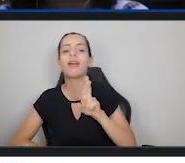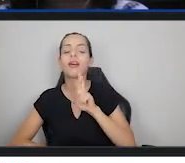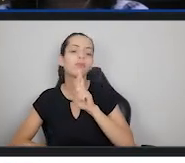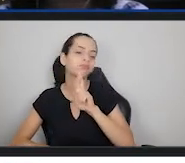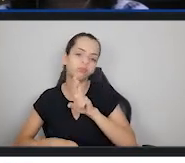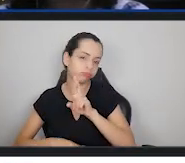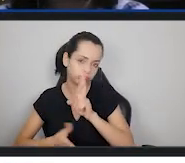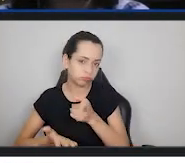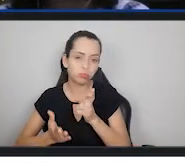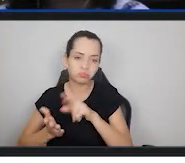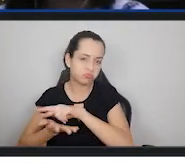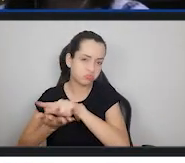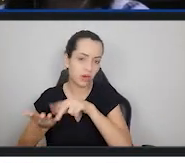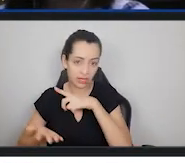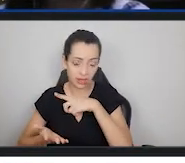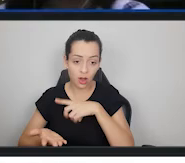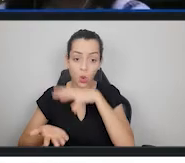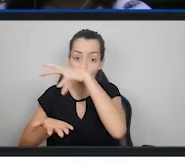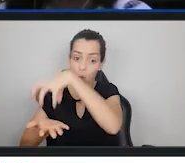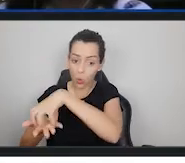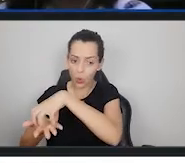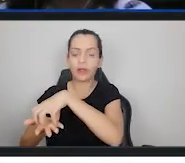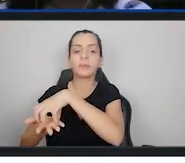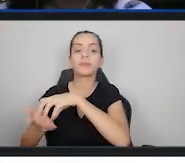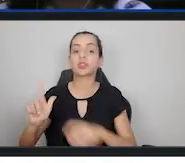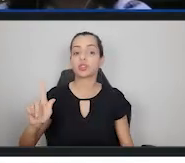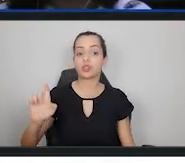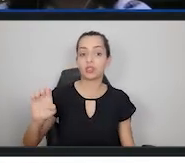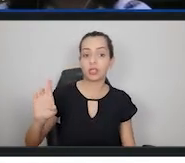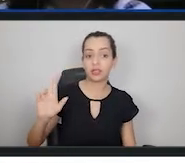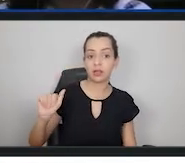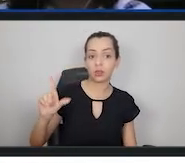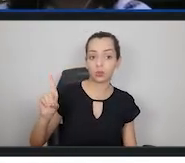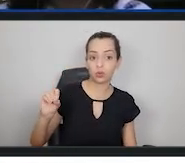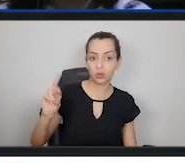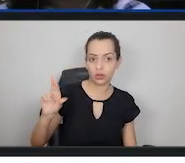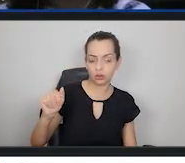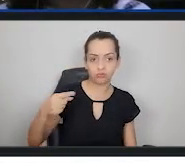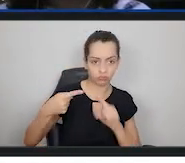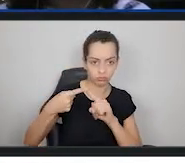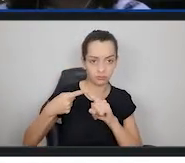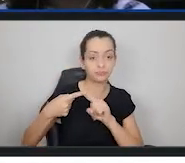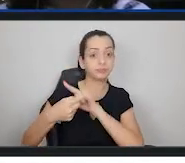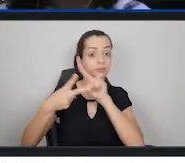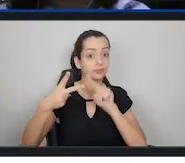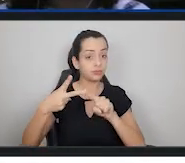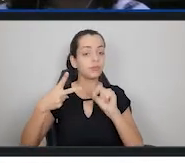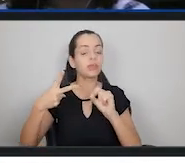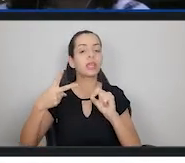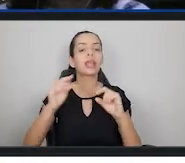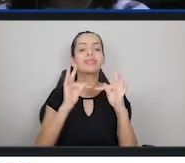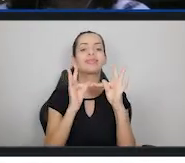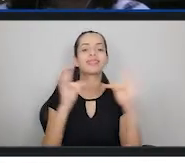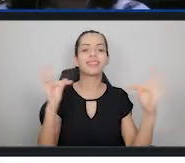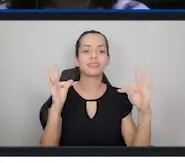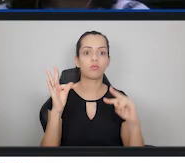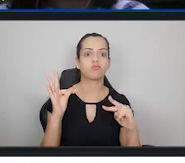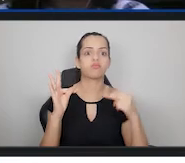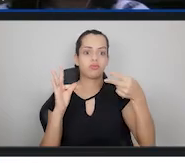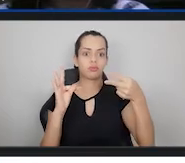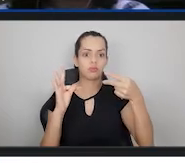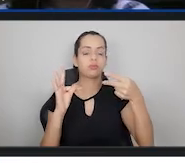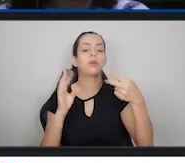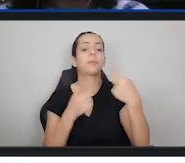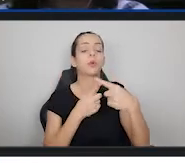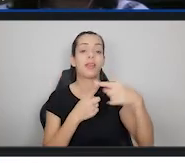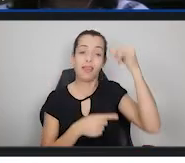também, mas uma termonuclear. Em seguida, nós temos uma subestação elevadora, eleva-se o nível